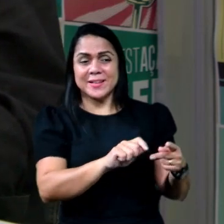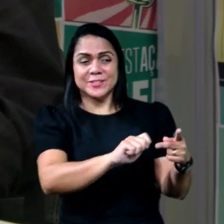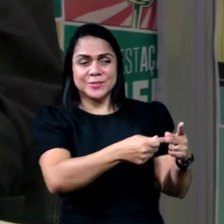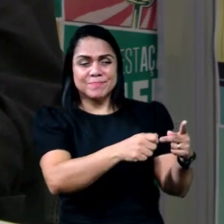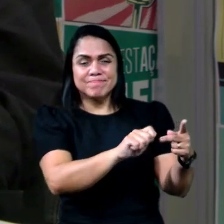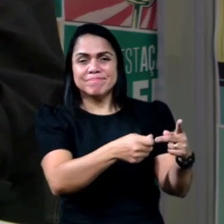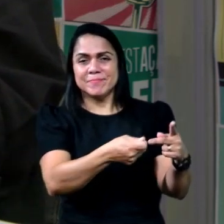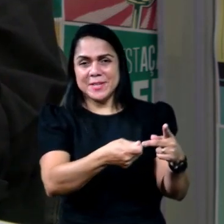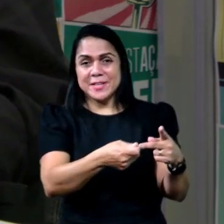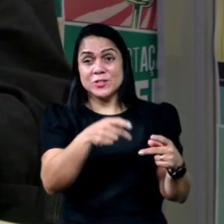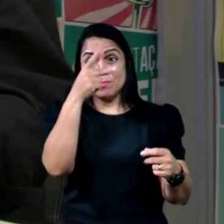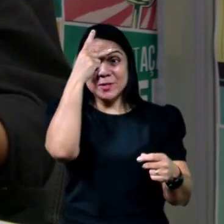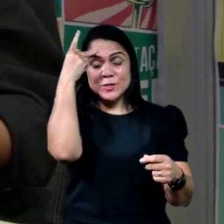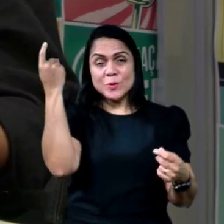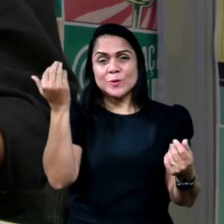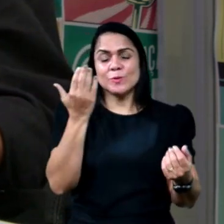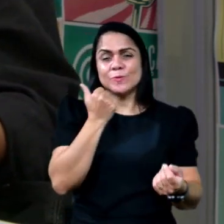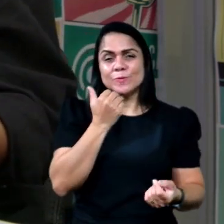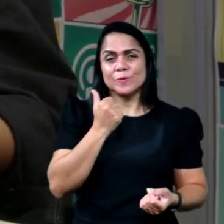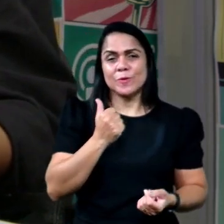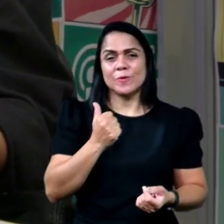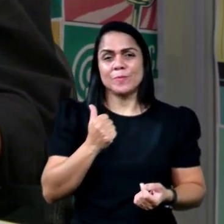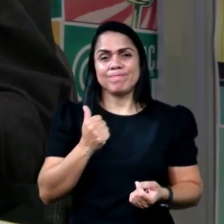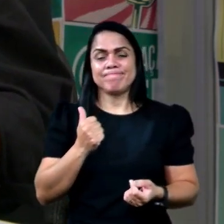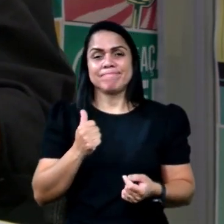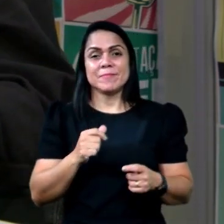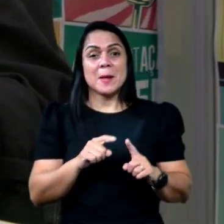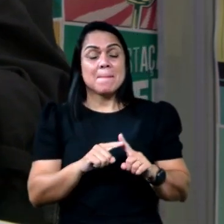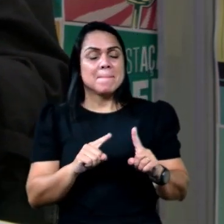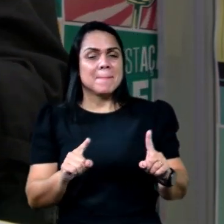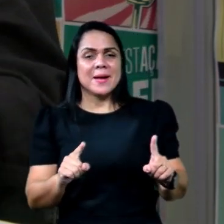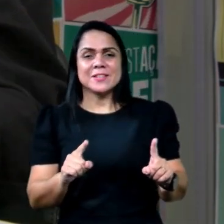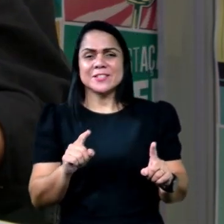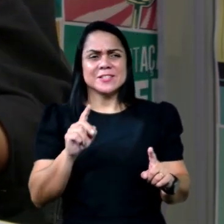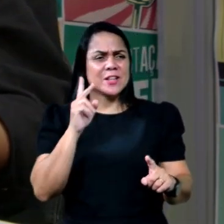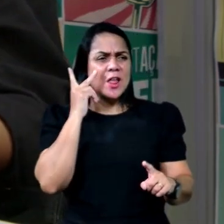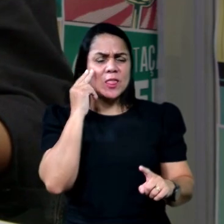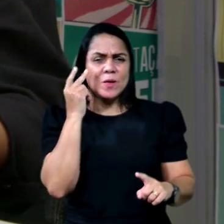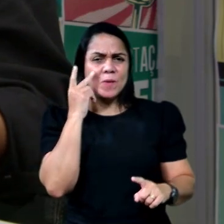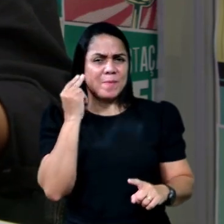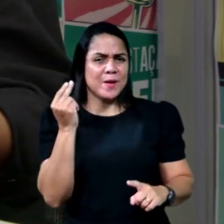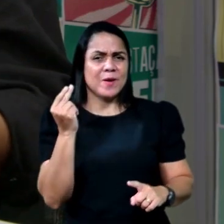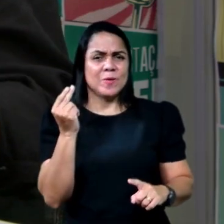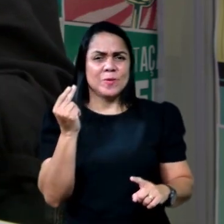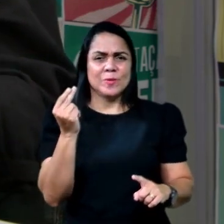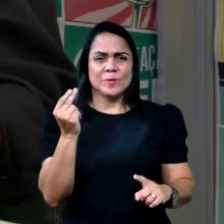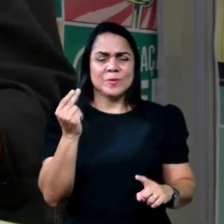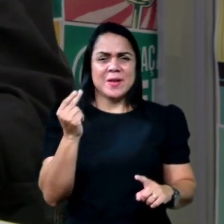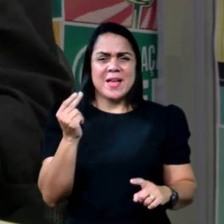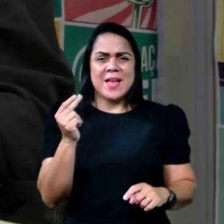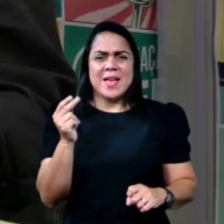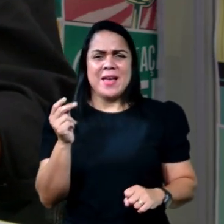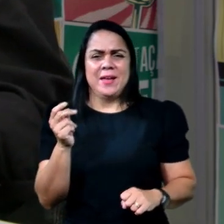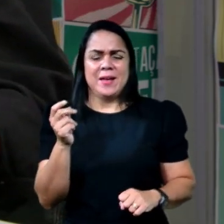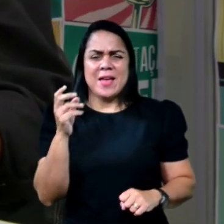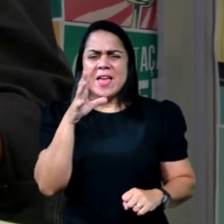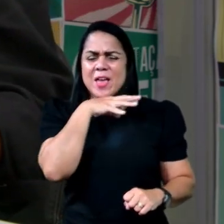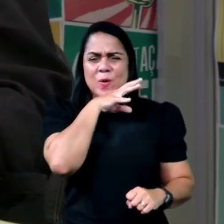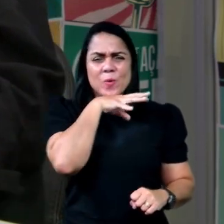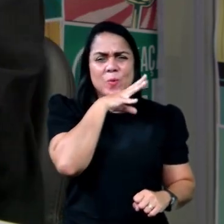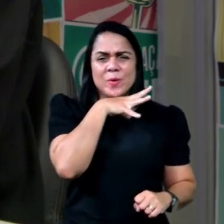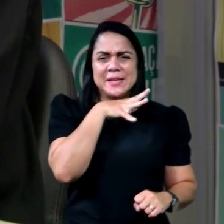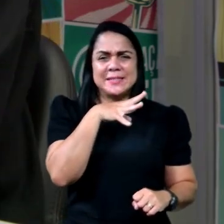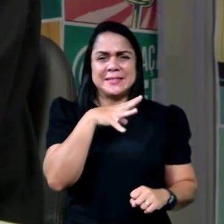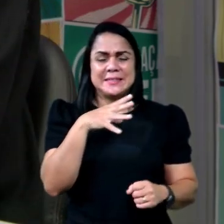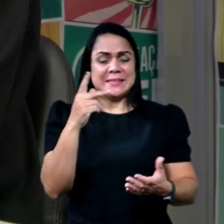veja muito. É importante que aquilo não fique comum. Aquilo tem que ser todo dia agressivo, para a gente pensar, tá errado, isso não pode ser